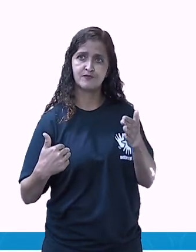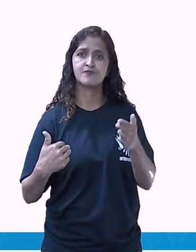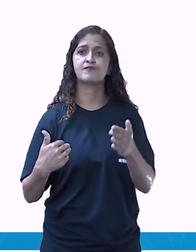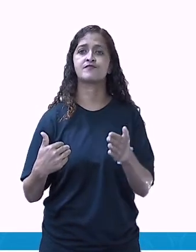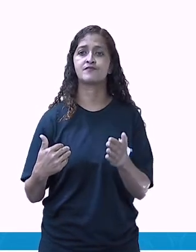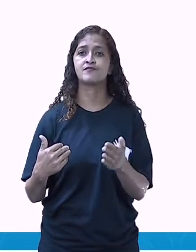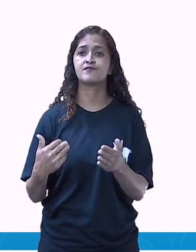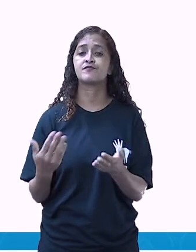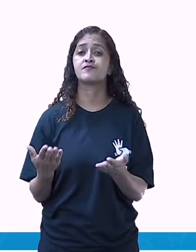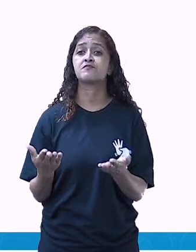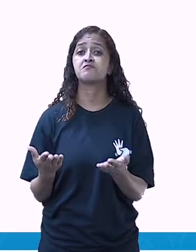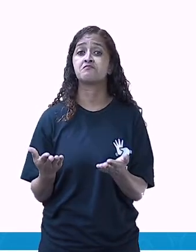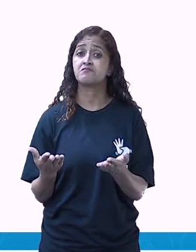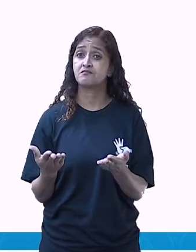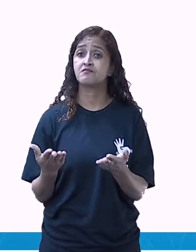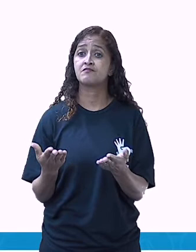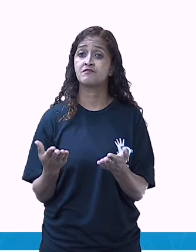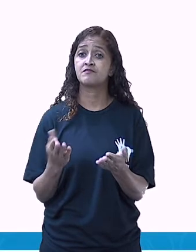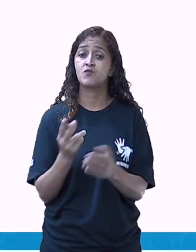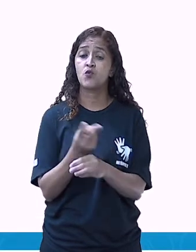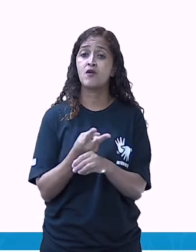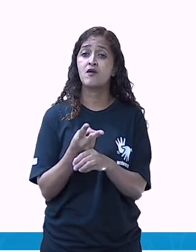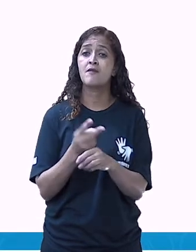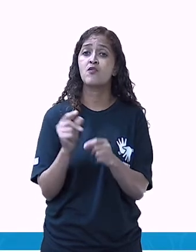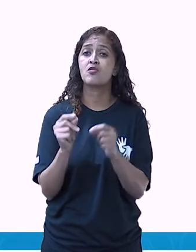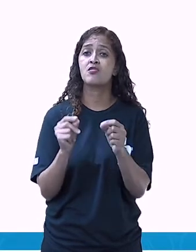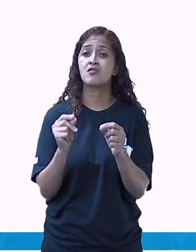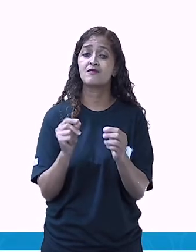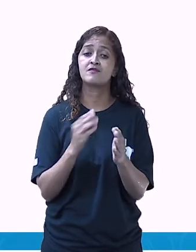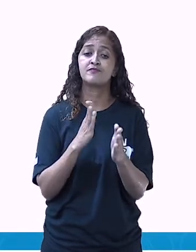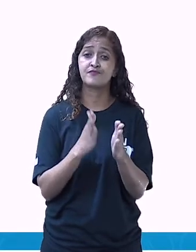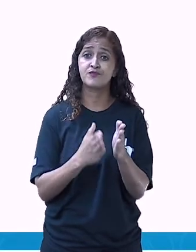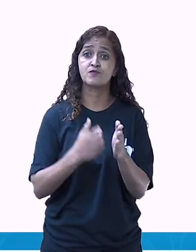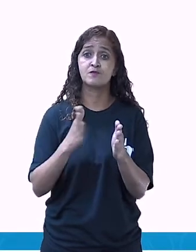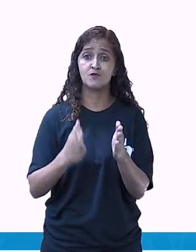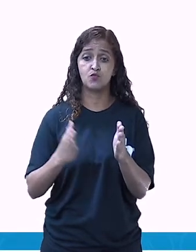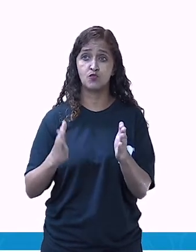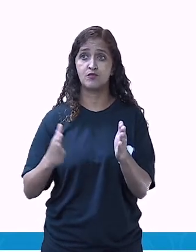estou decrescendo, eu vou ali diminuir um por um.